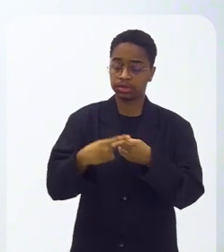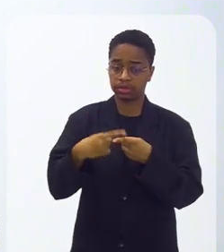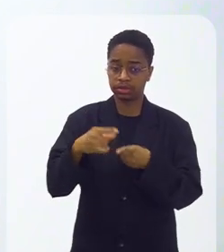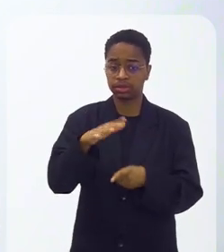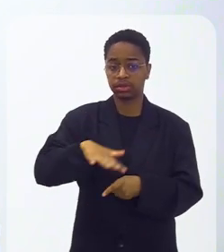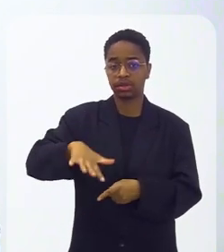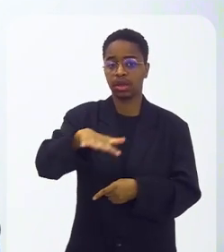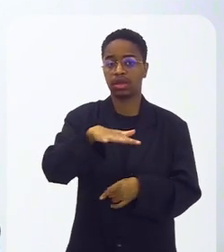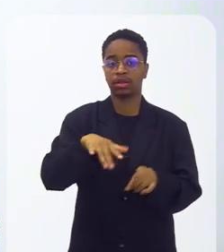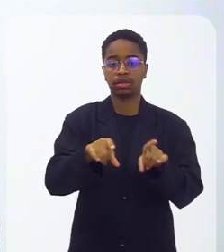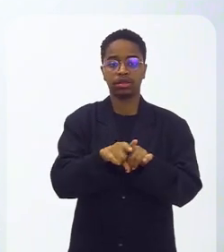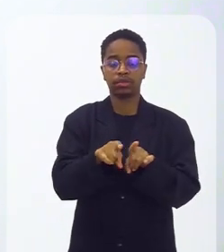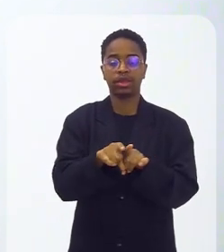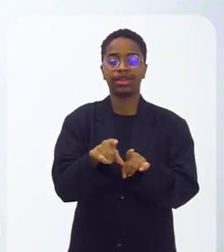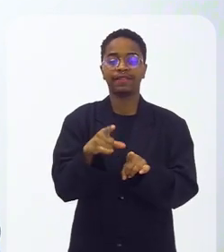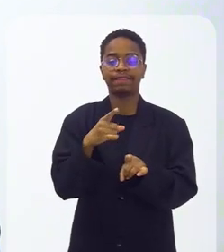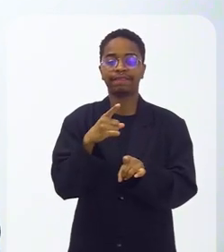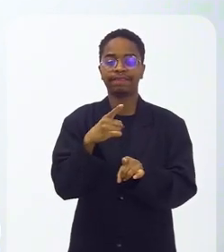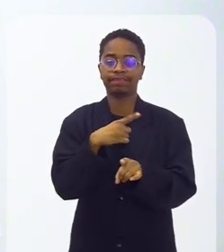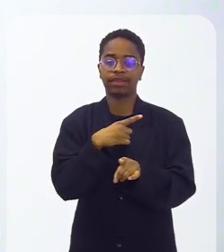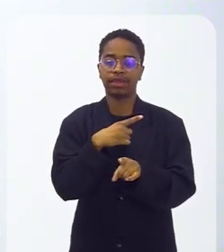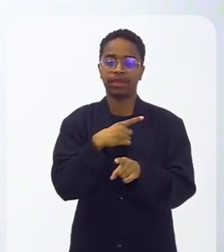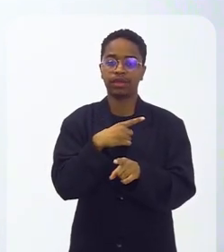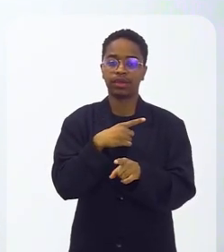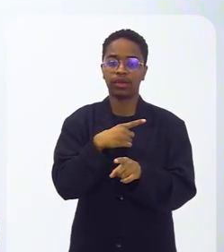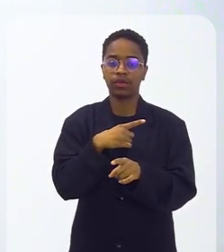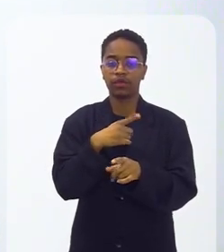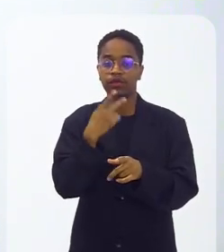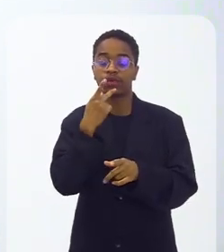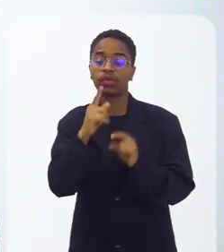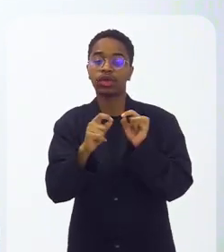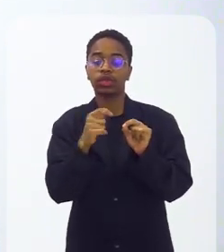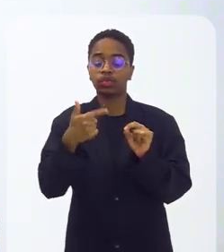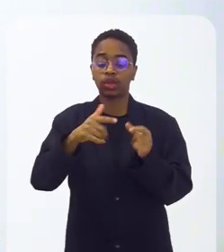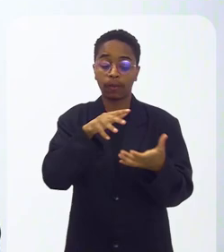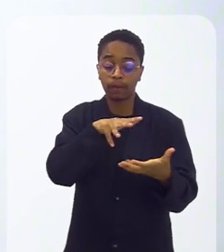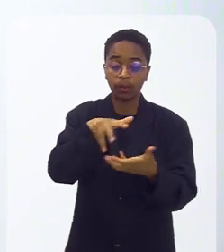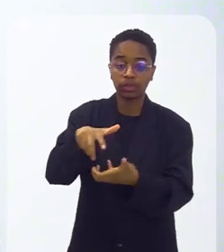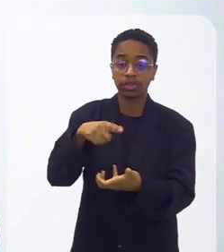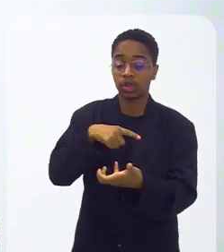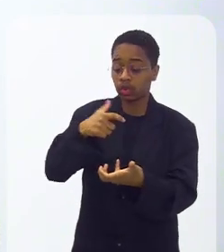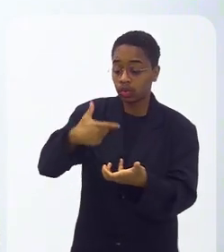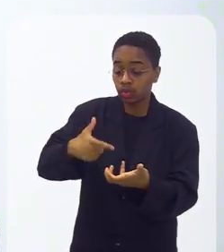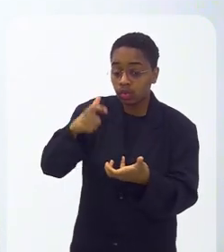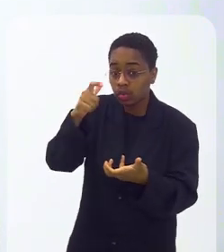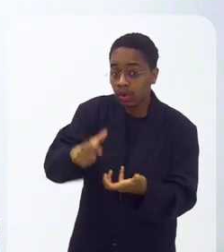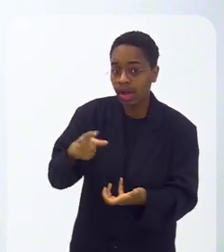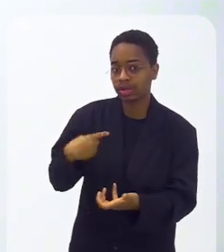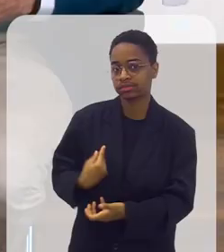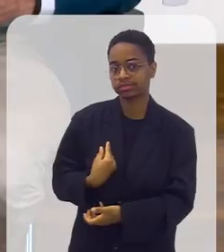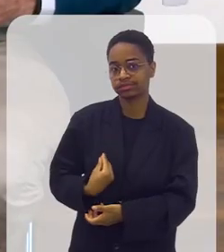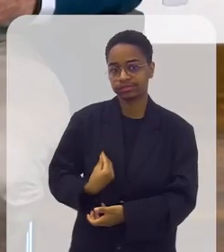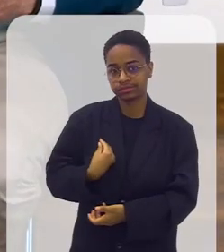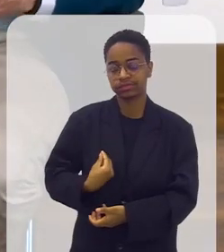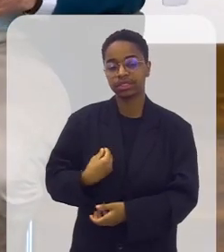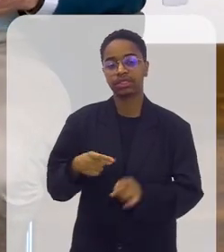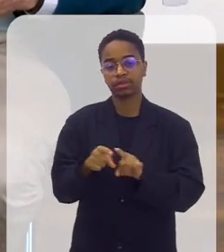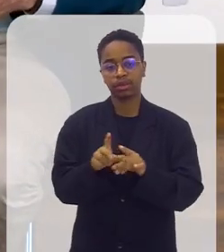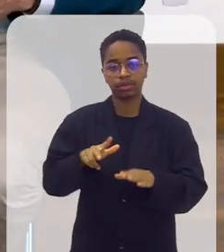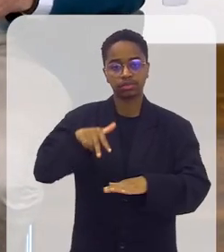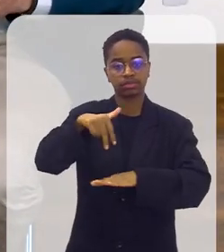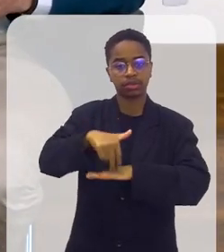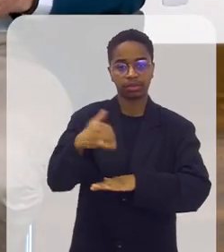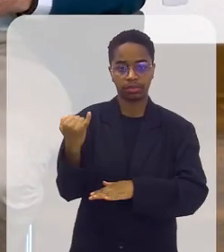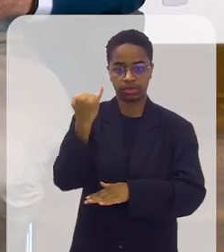pertinente, especialmente no território, naquela premissa de que não existe mundo, que existe é o local onde nós vivemos. Exatamente. Né? E o lugar de fala também aí é